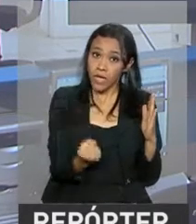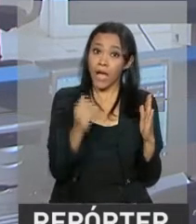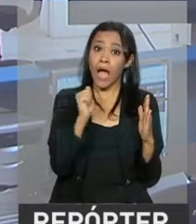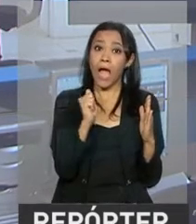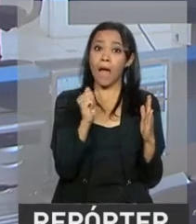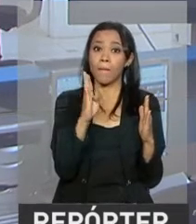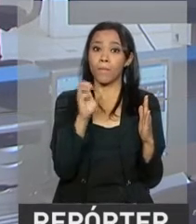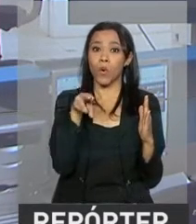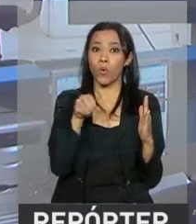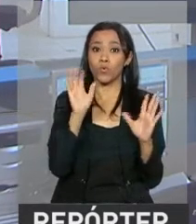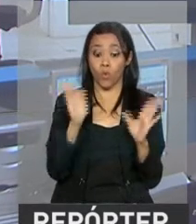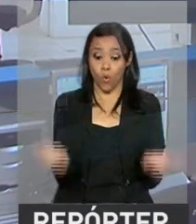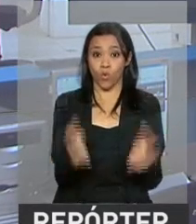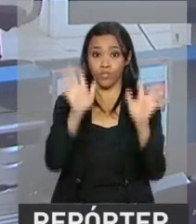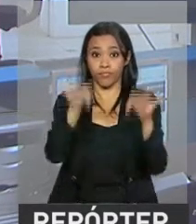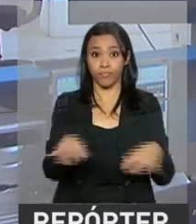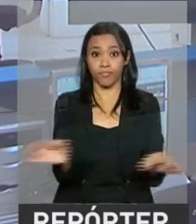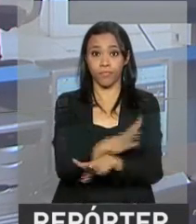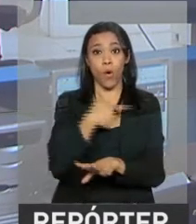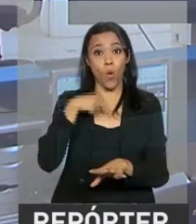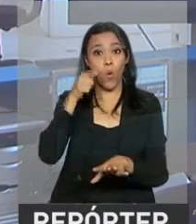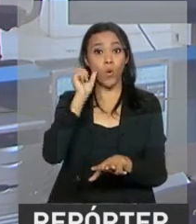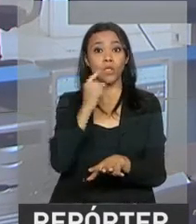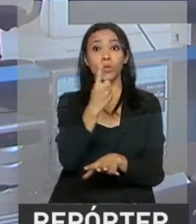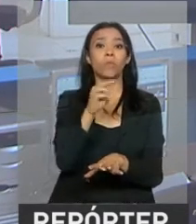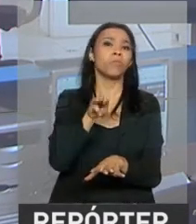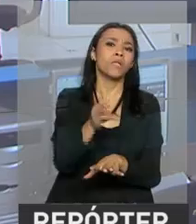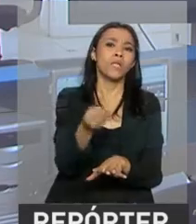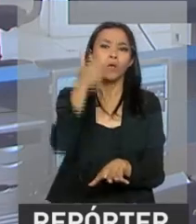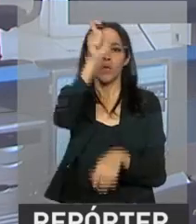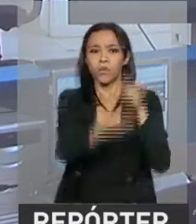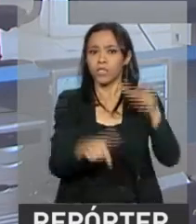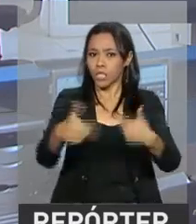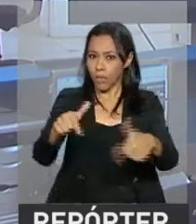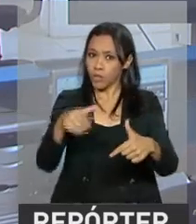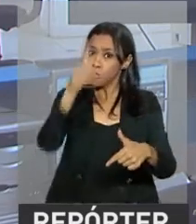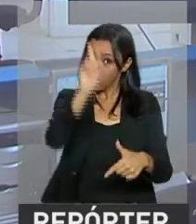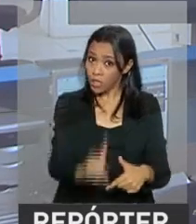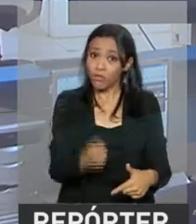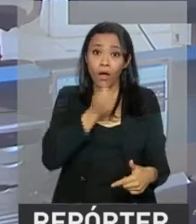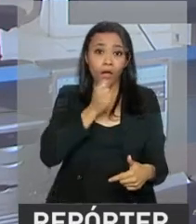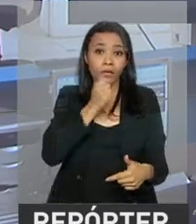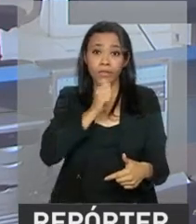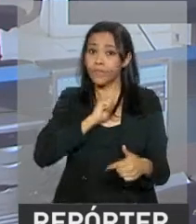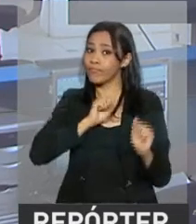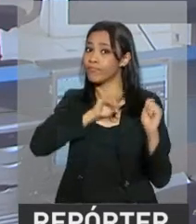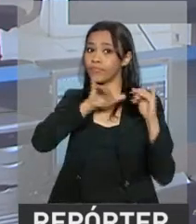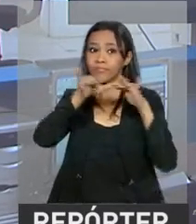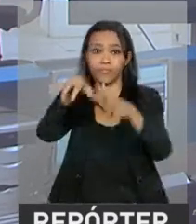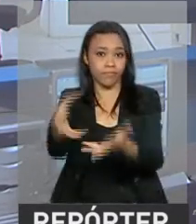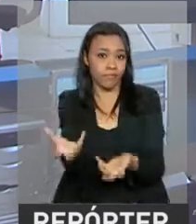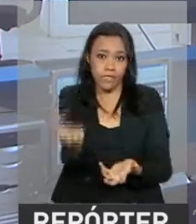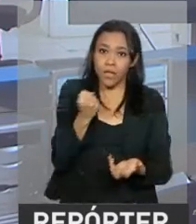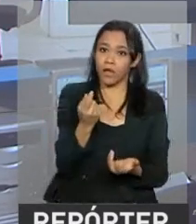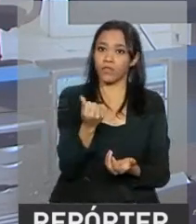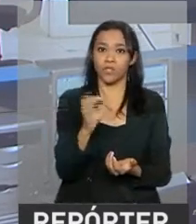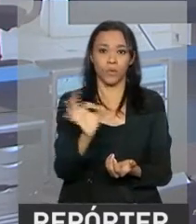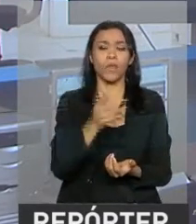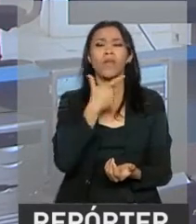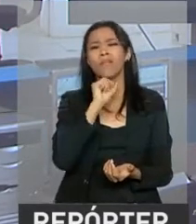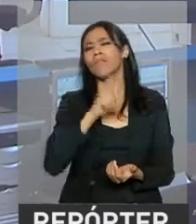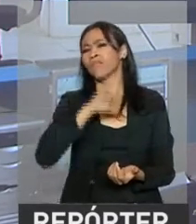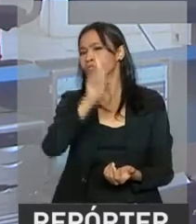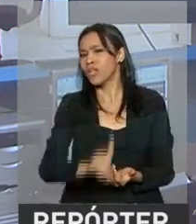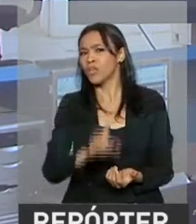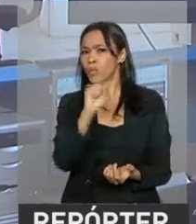termina hoje. Até ontem, 1 milhão de trabalhadores com direito ao benefício ainda não haviam feito o saque. Tem direito ao abono